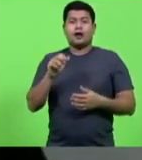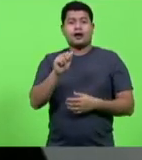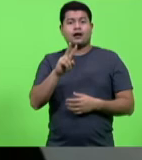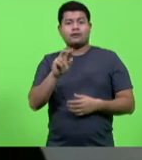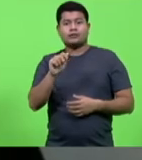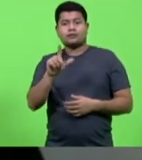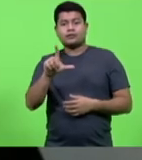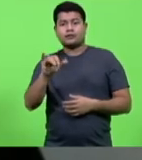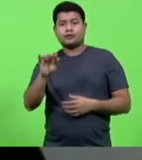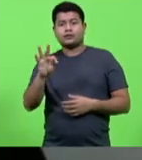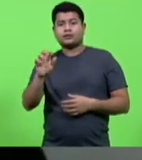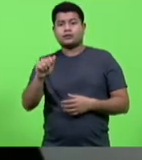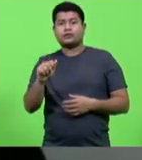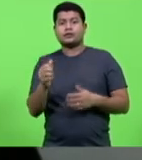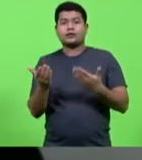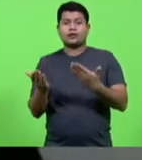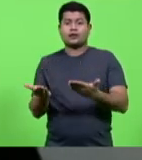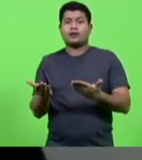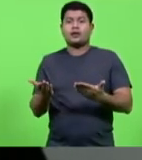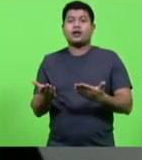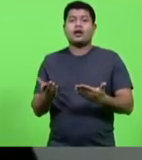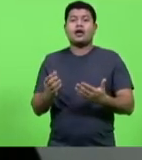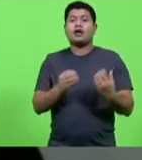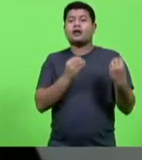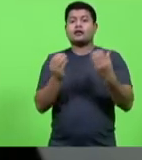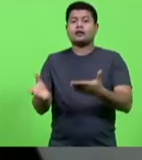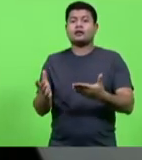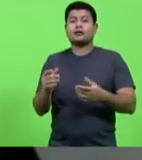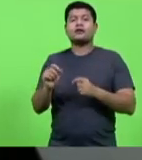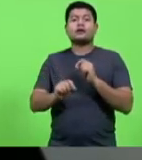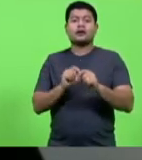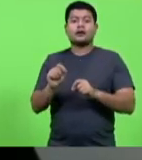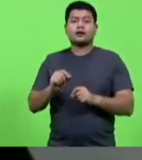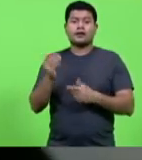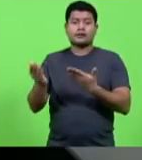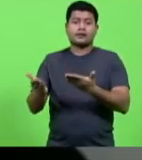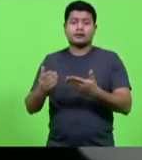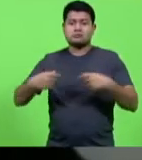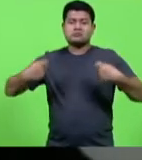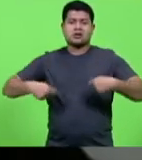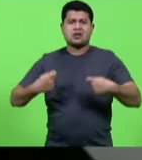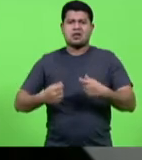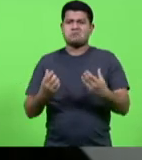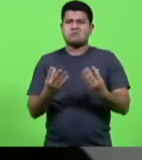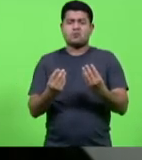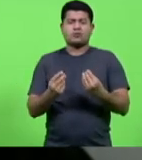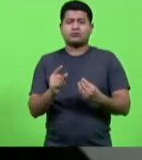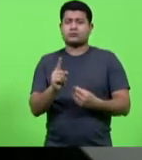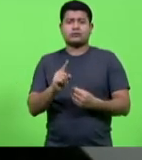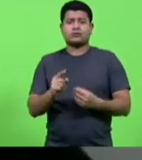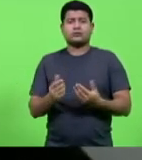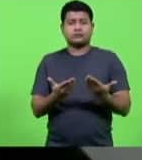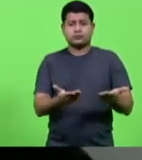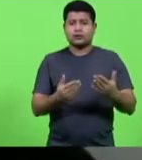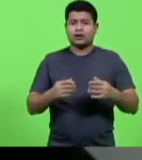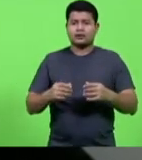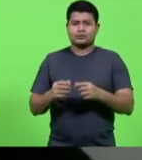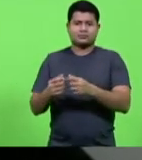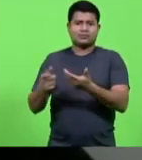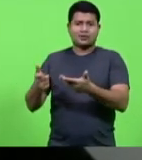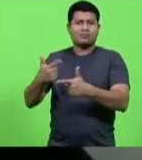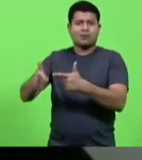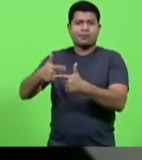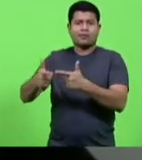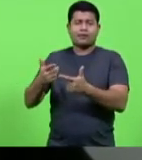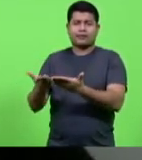é que vai receber? Aquele que não necessita tanto quanto aquele que está quebrado, que precisa desse recurso, desses 100